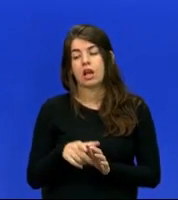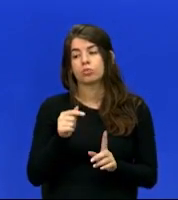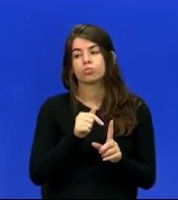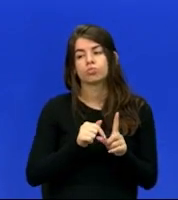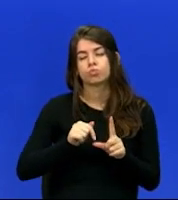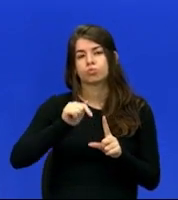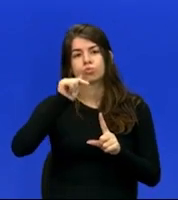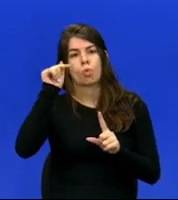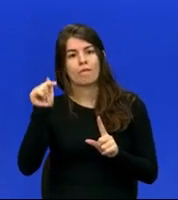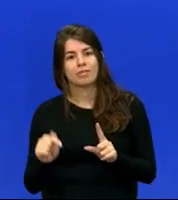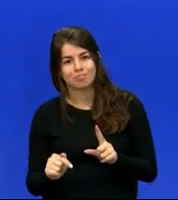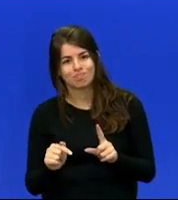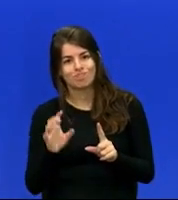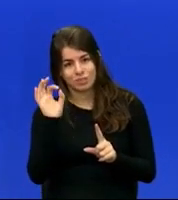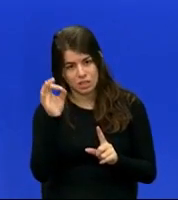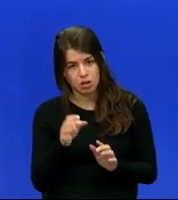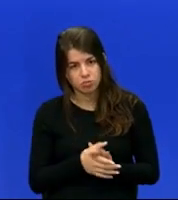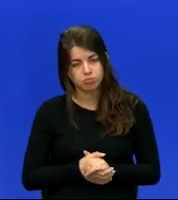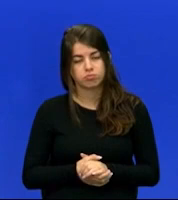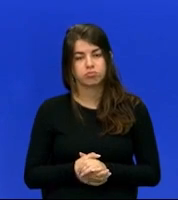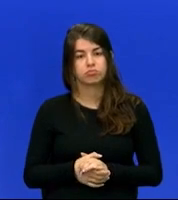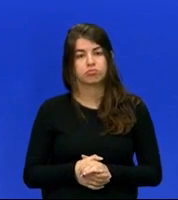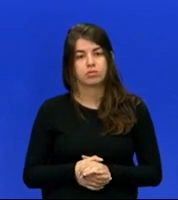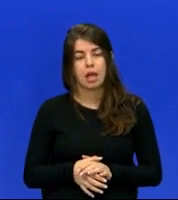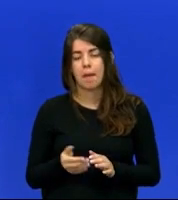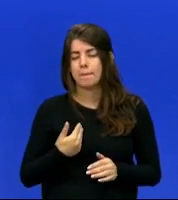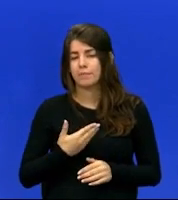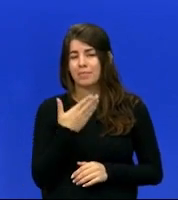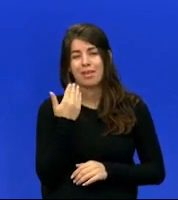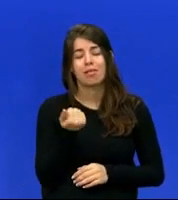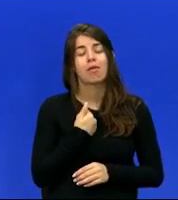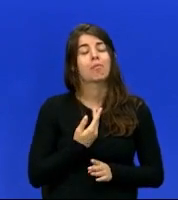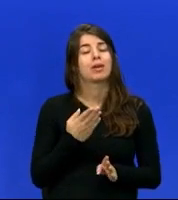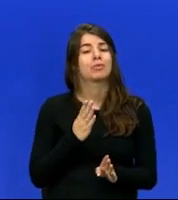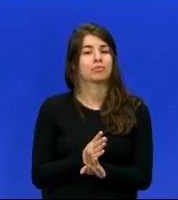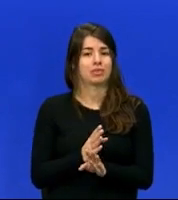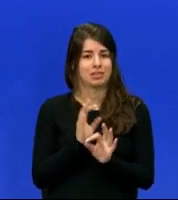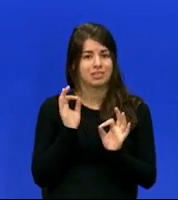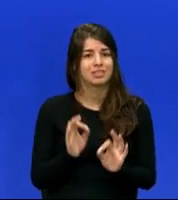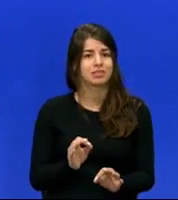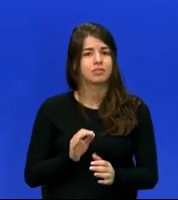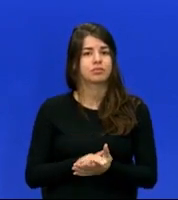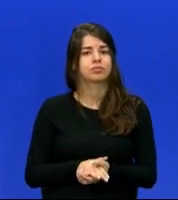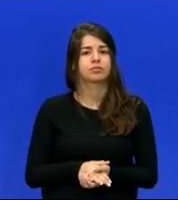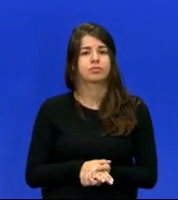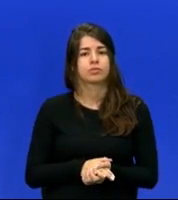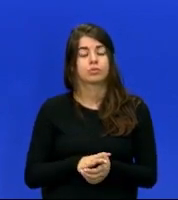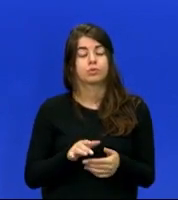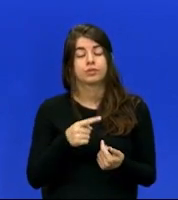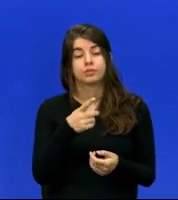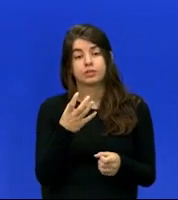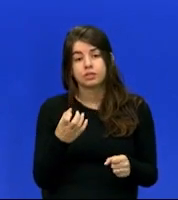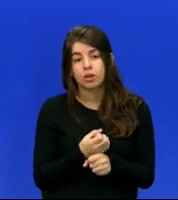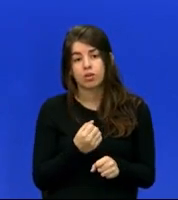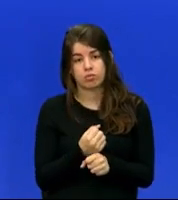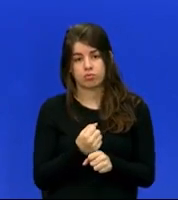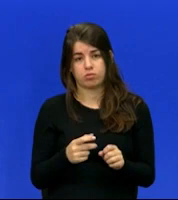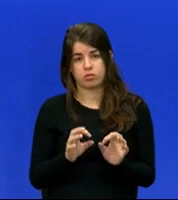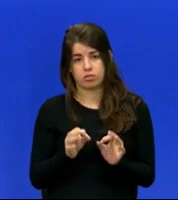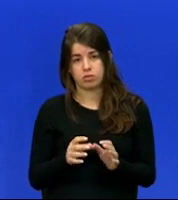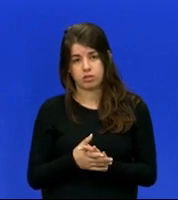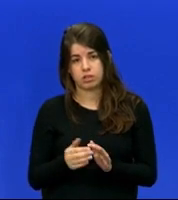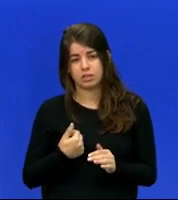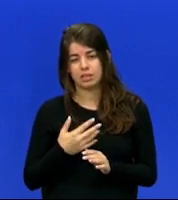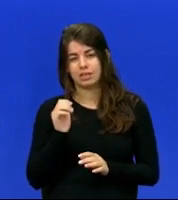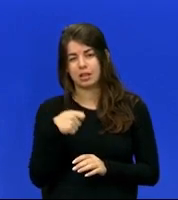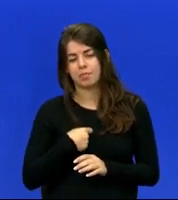curva, ok? Isso faz uma grande diferença na hora que você for fazer o cálculo. Você